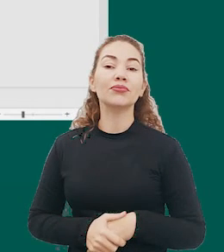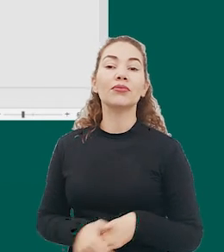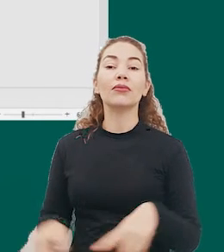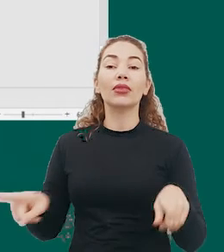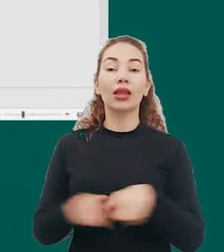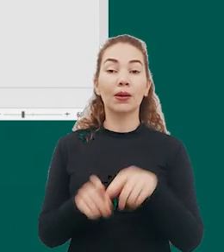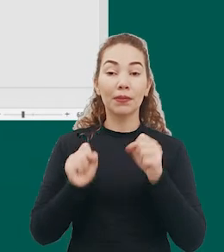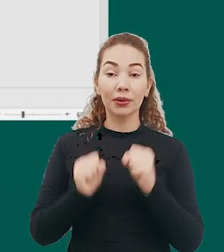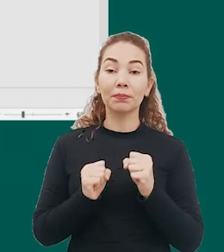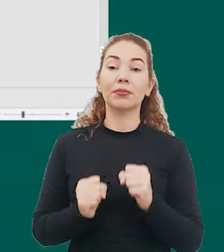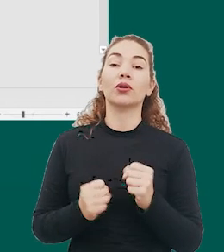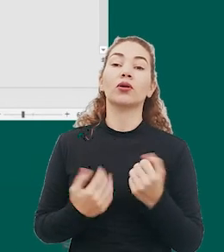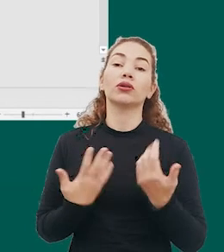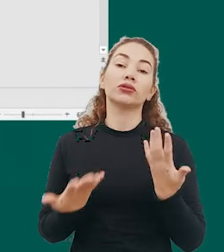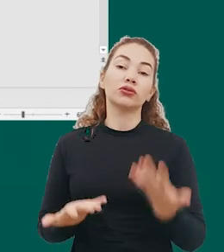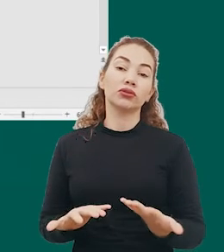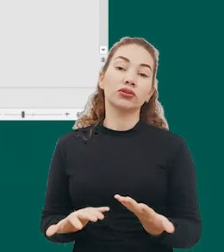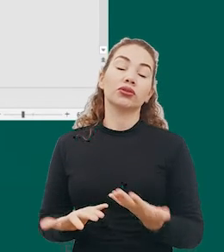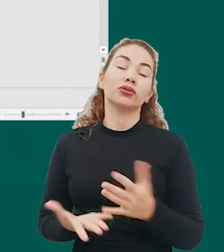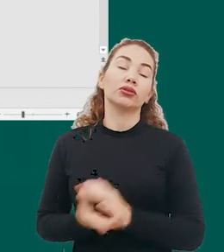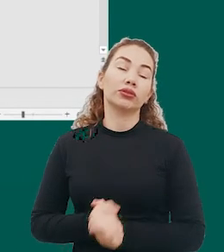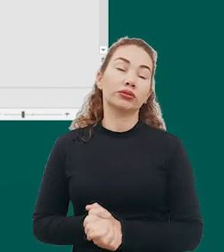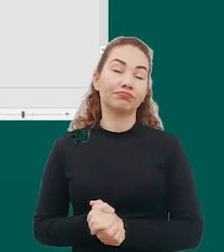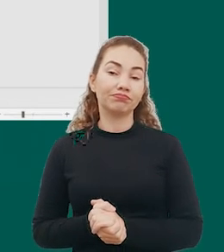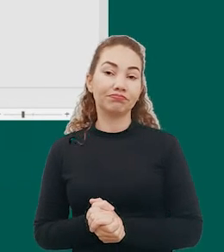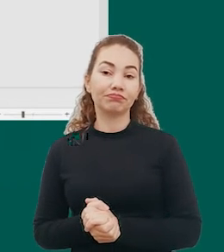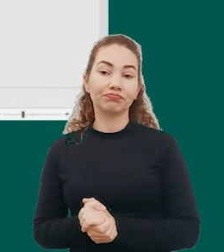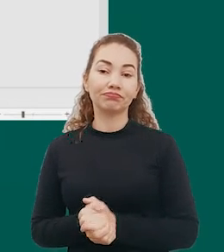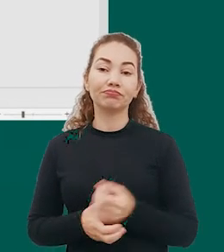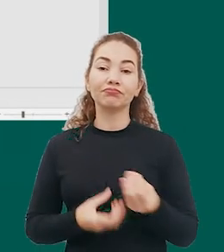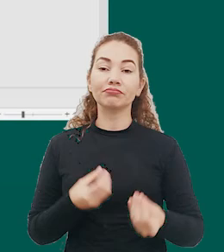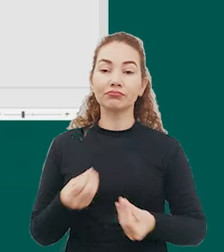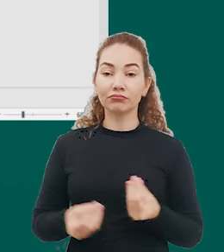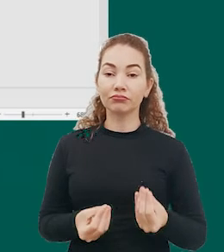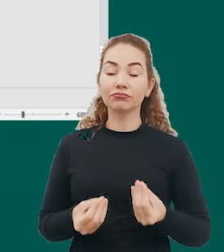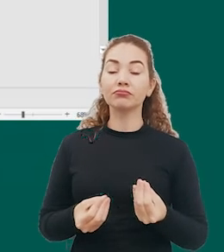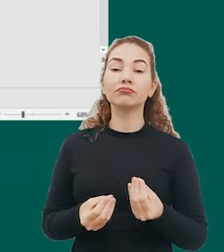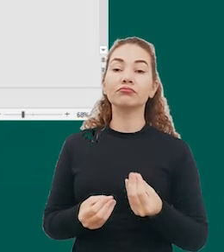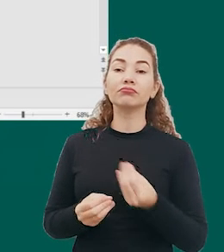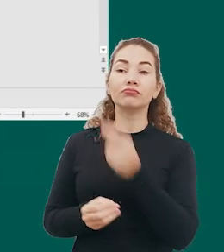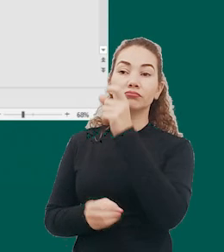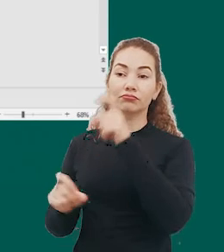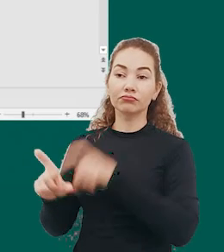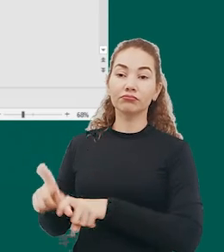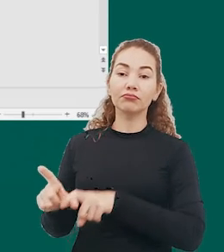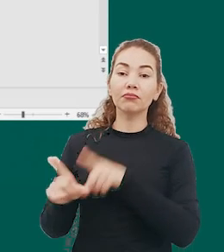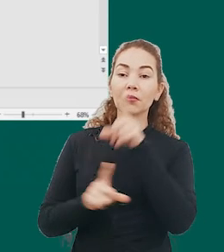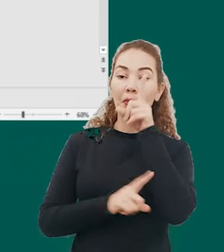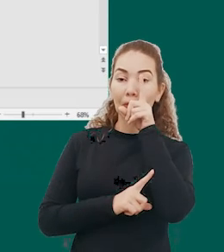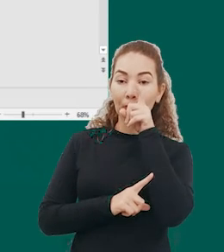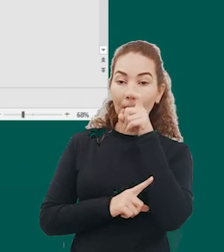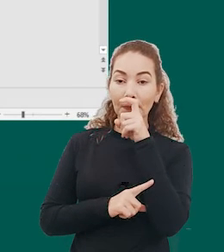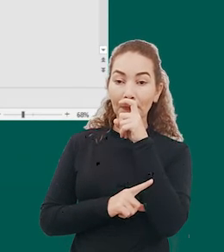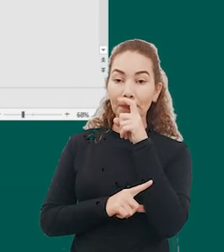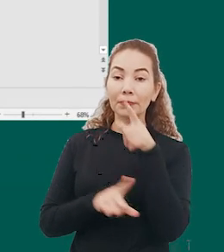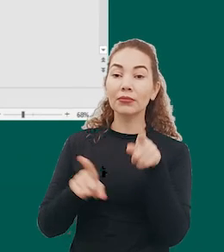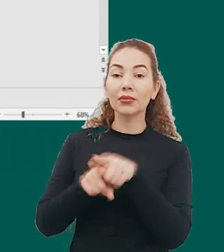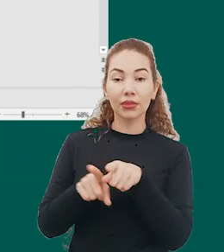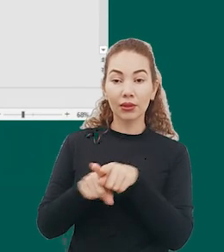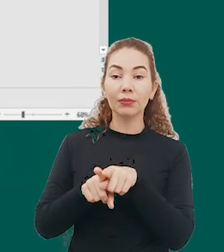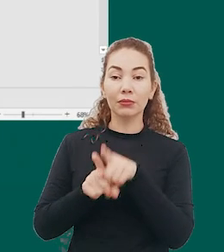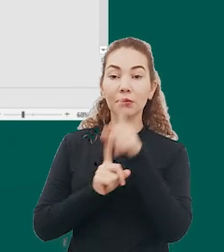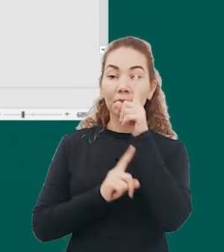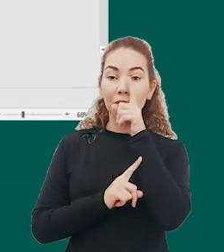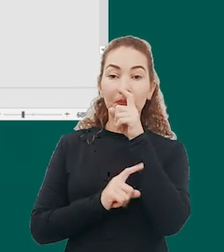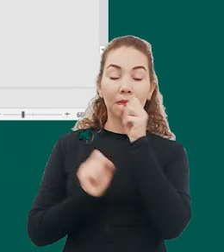Também pode ser considerado, então, como dependente. Os pais, né? Também pai,